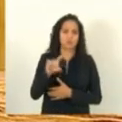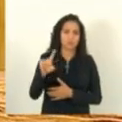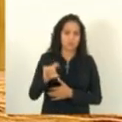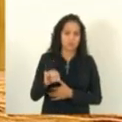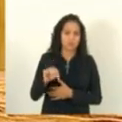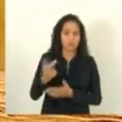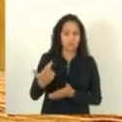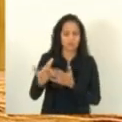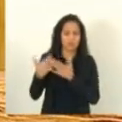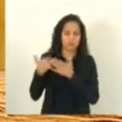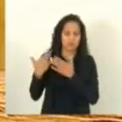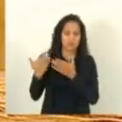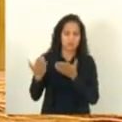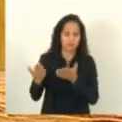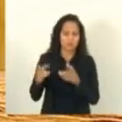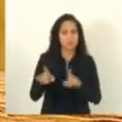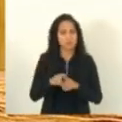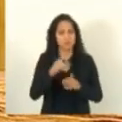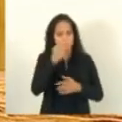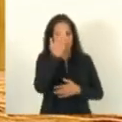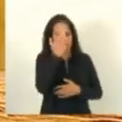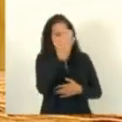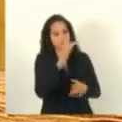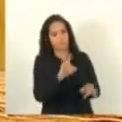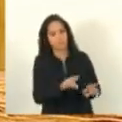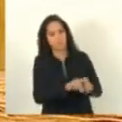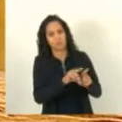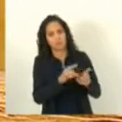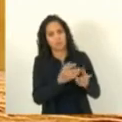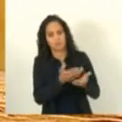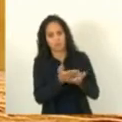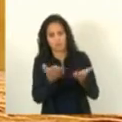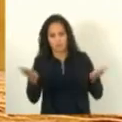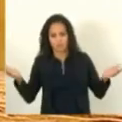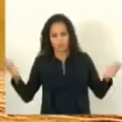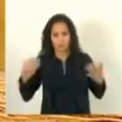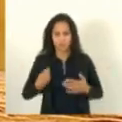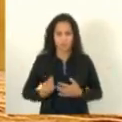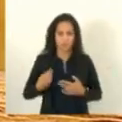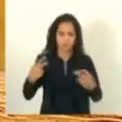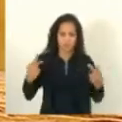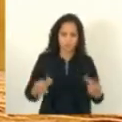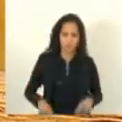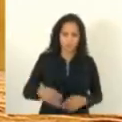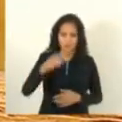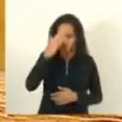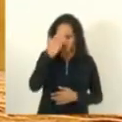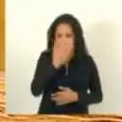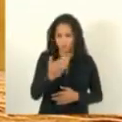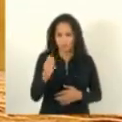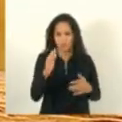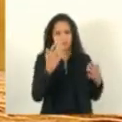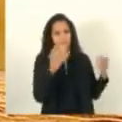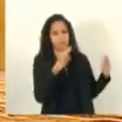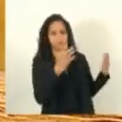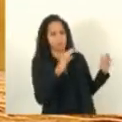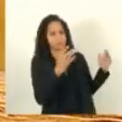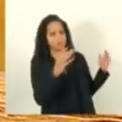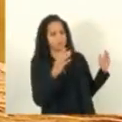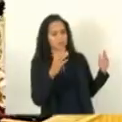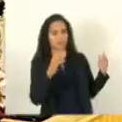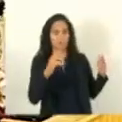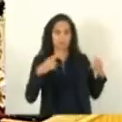ao deputado Enzo e agradeço também a todos os presentes. Obrigado. Parabéns pela